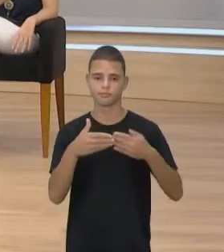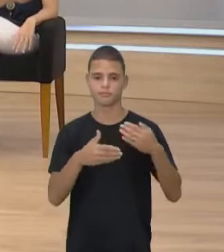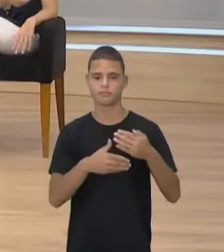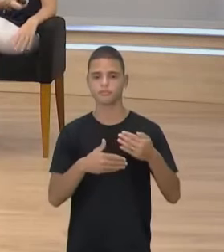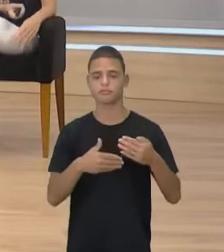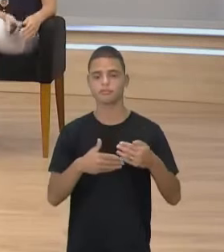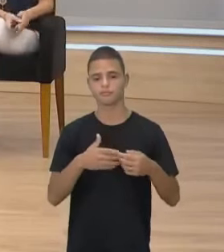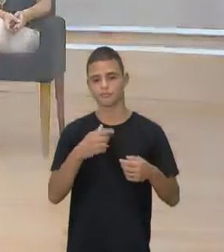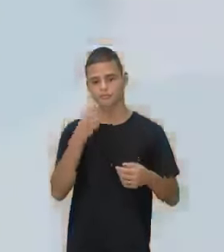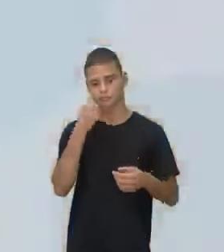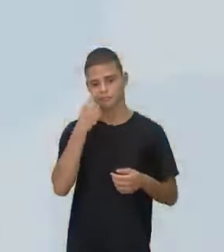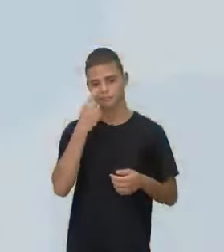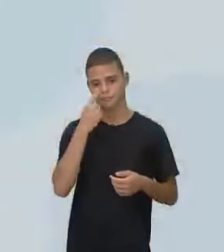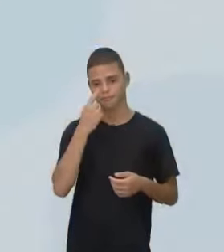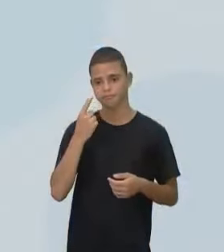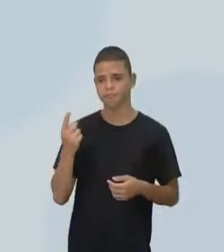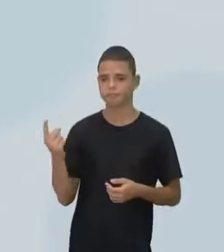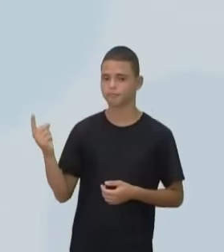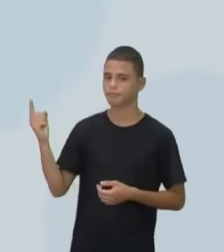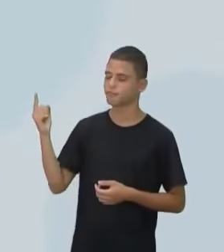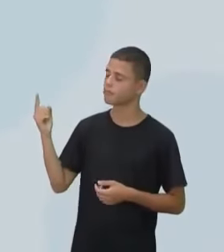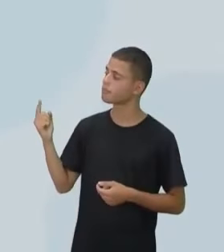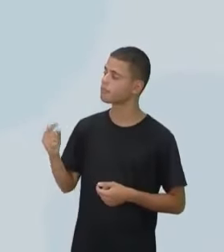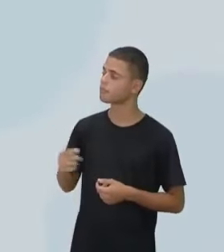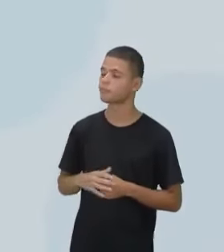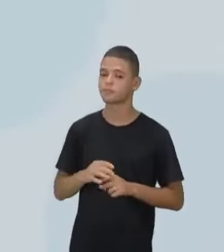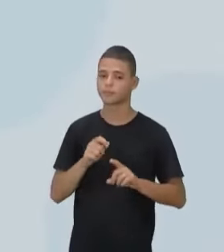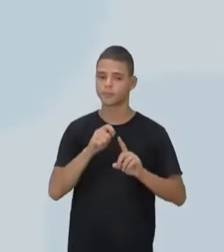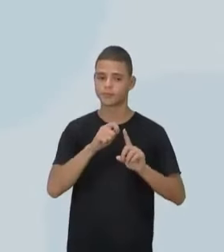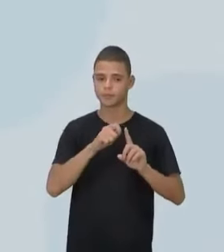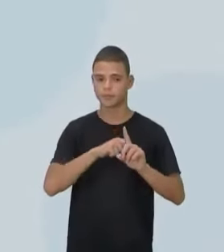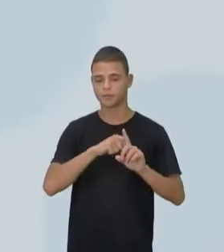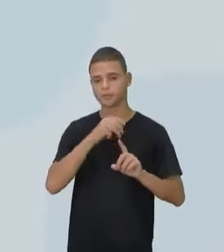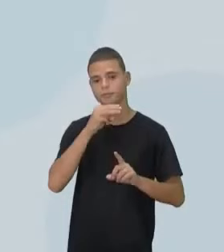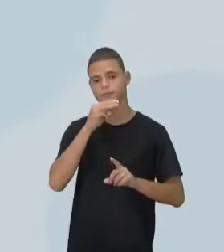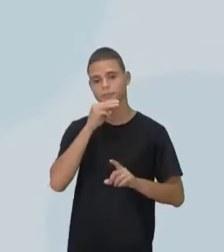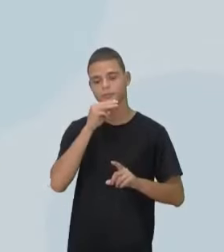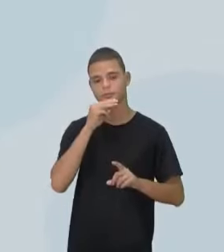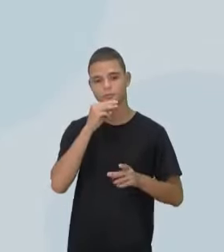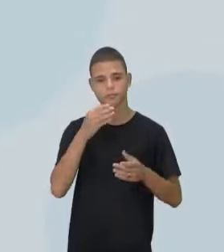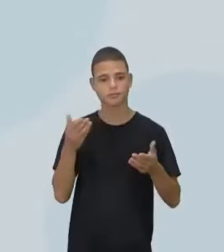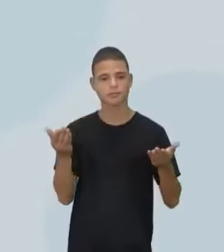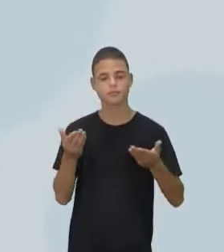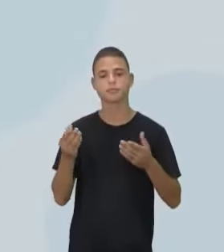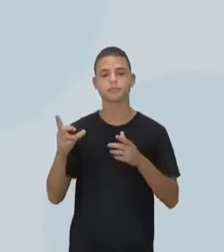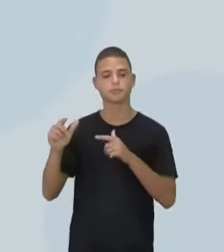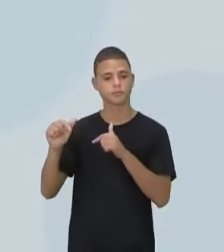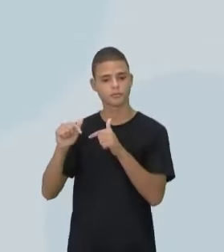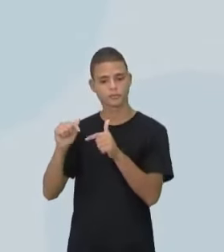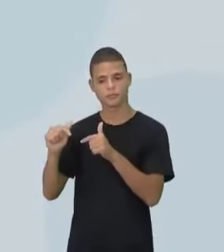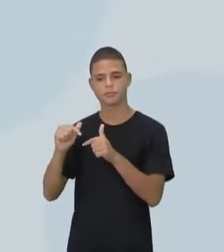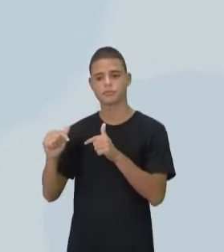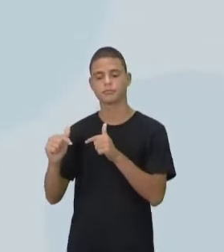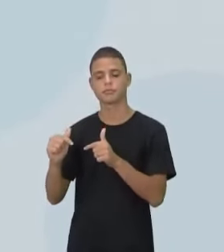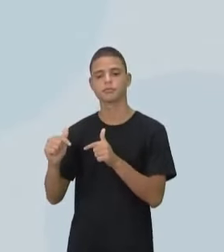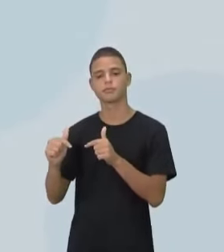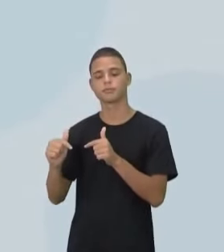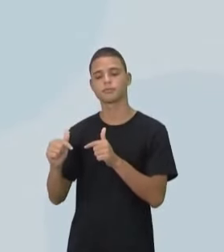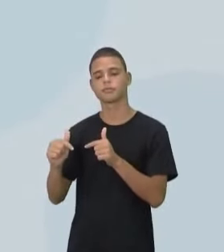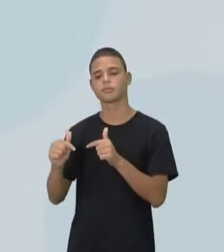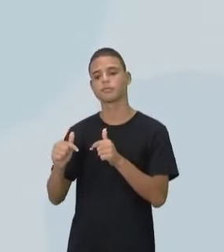aqui, o cronograma. No mês de março, né, que é agora, a gente está trabalhando essa trilha 1 que eu falei para